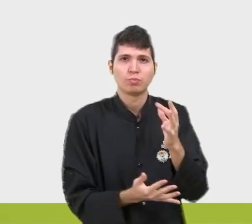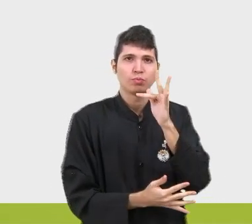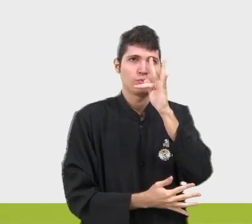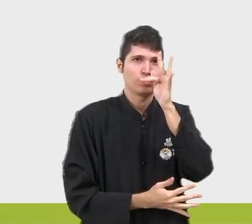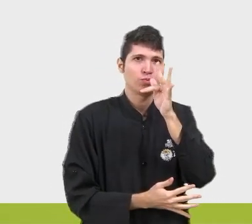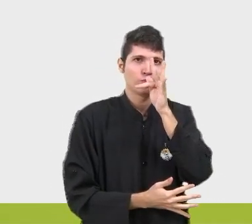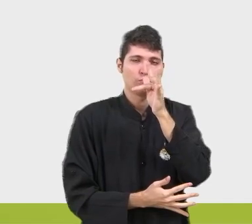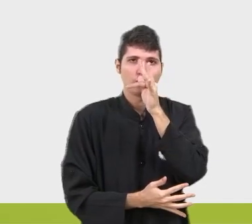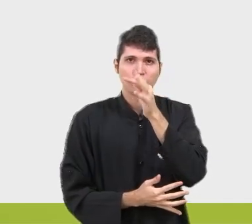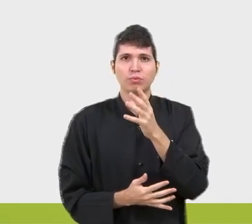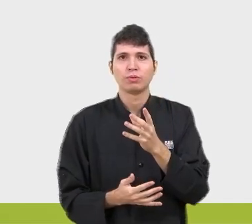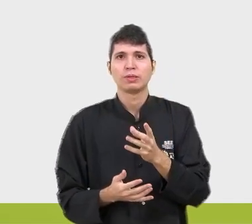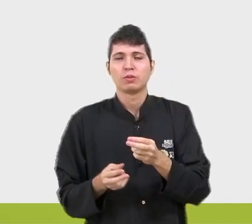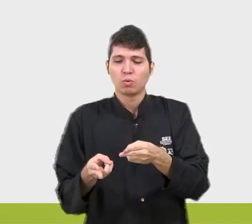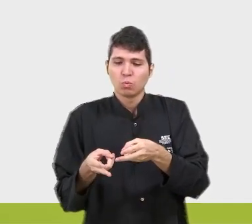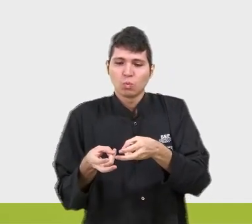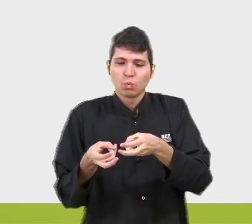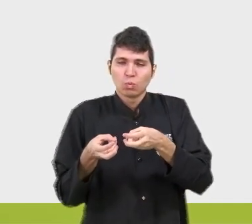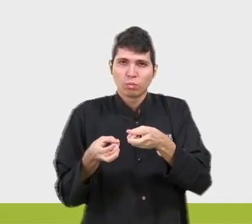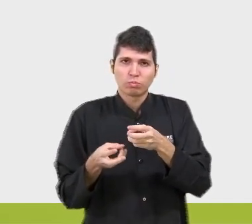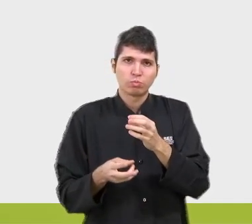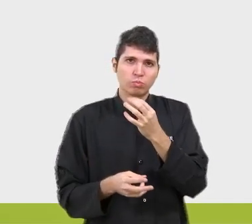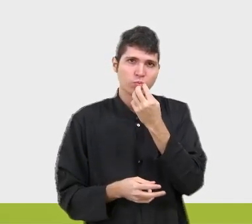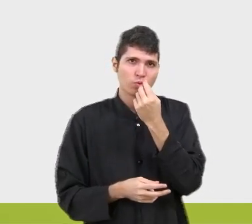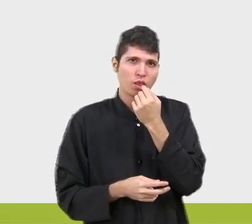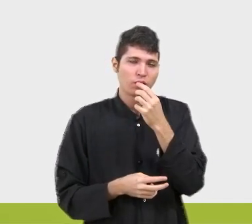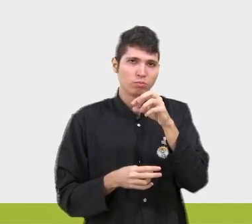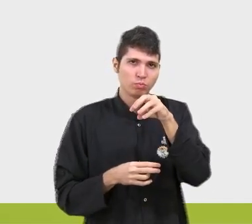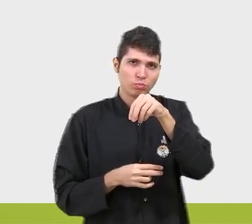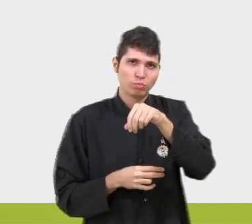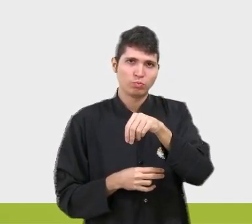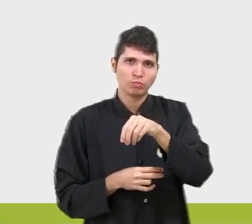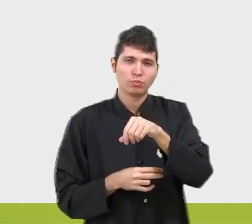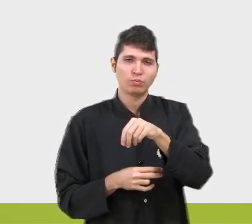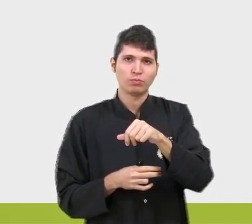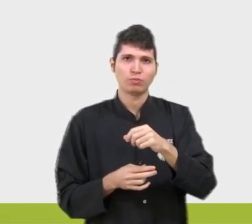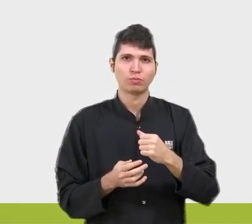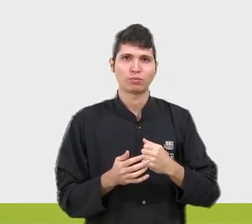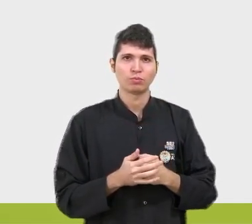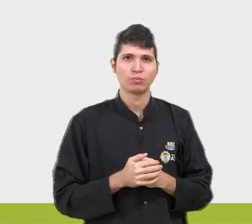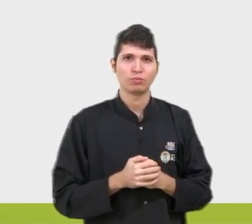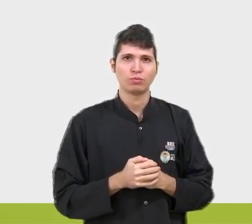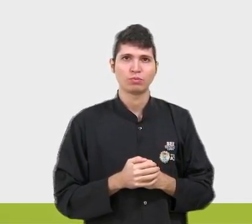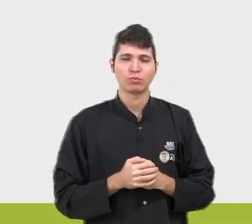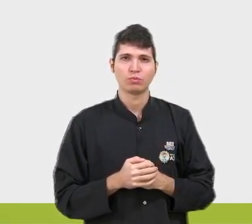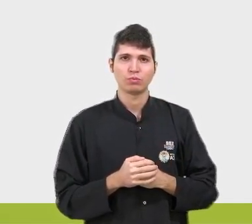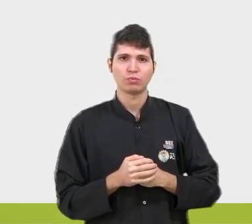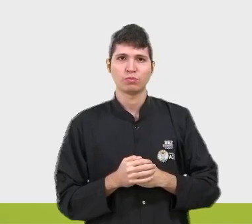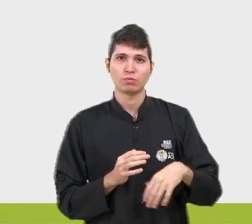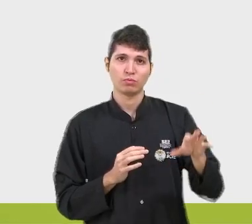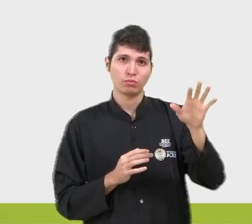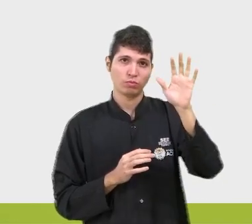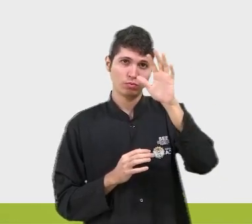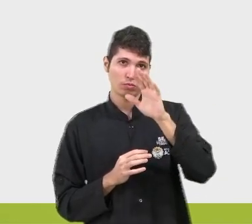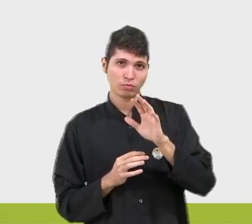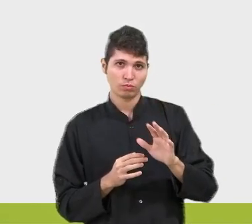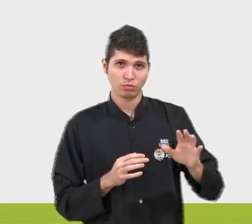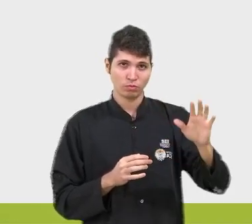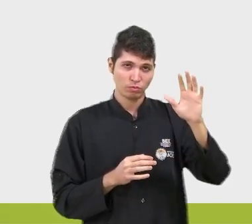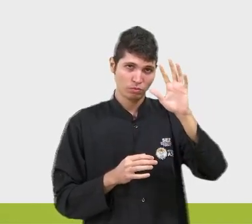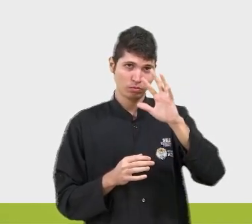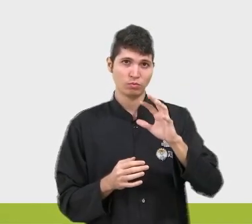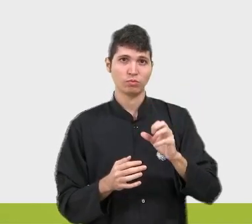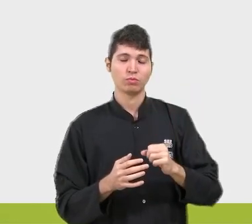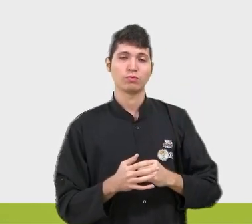tem a extração de sal. Então, das regiões do Brasil, nesse contexto da regionalização geoeconômica, é a que mais tem contrastes naturais